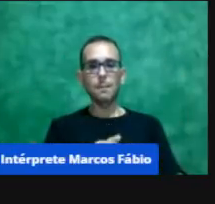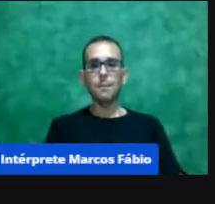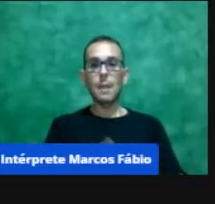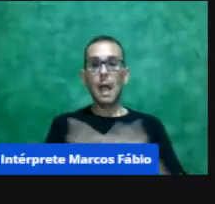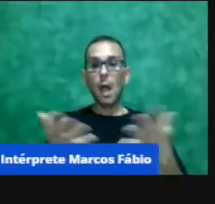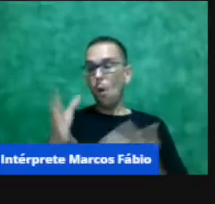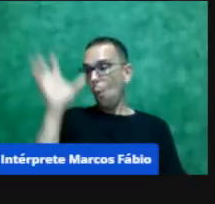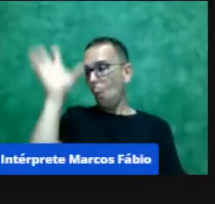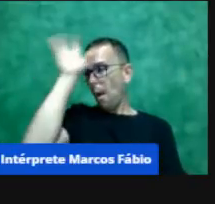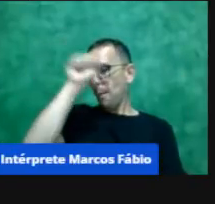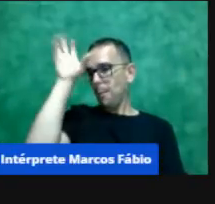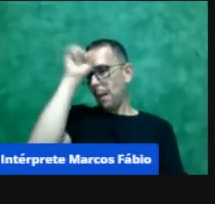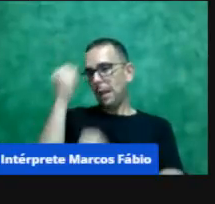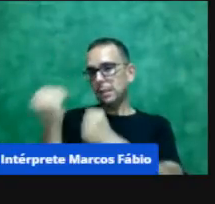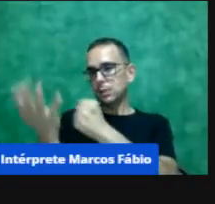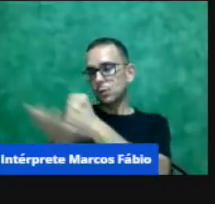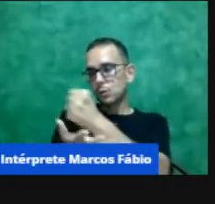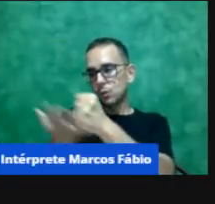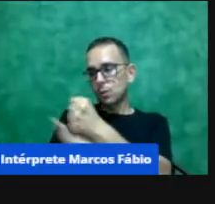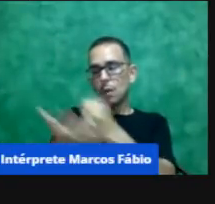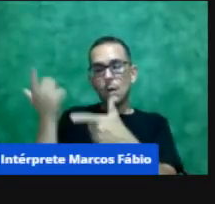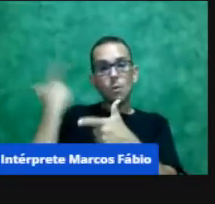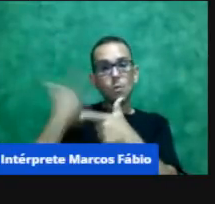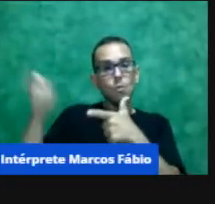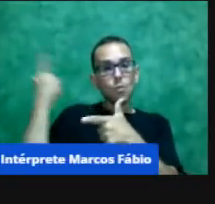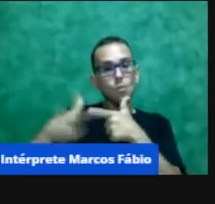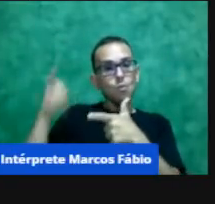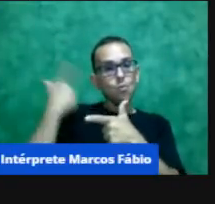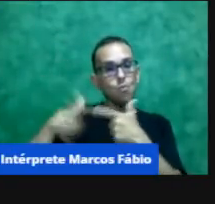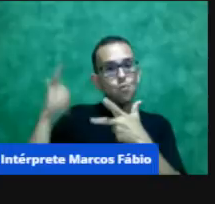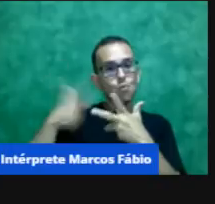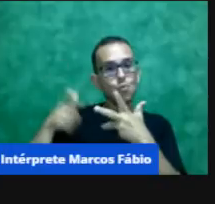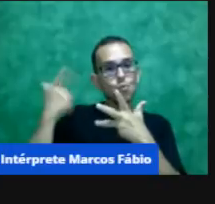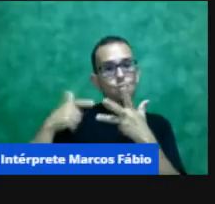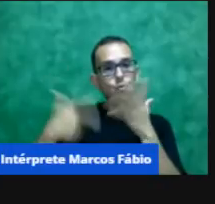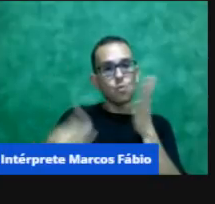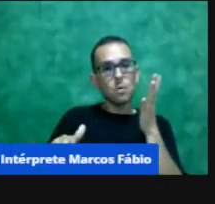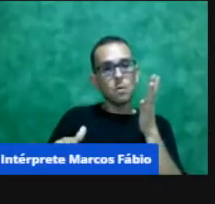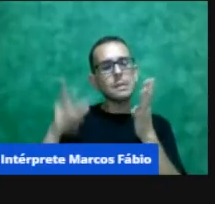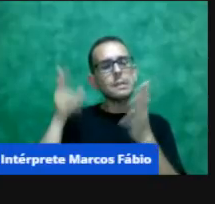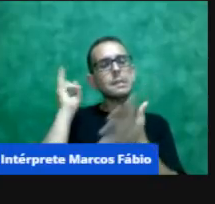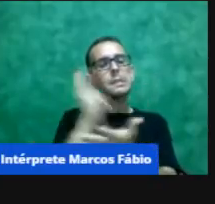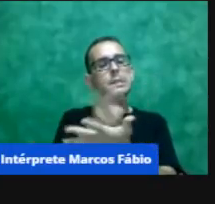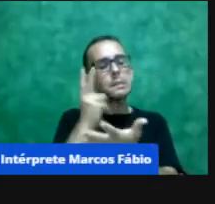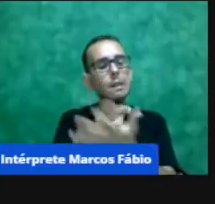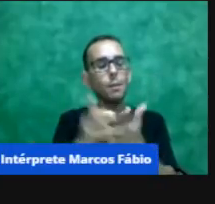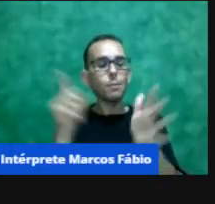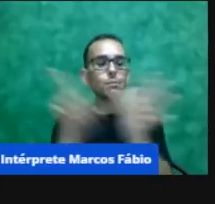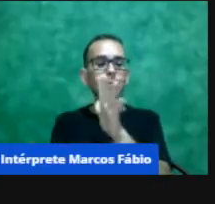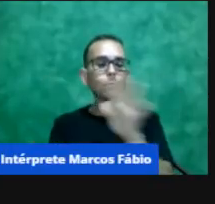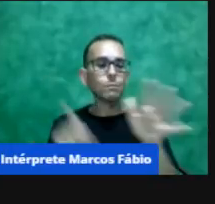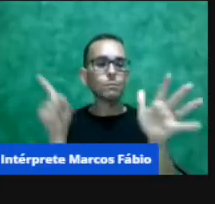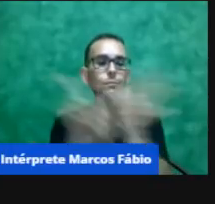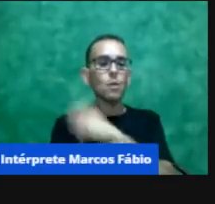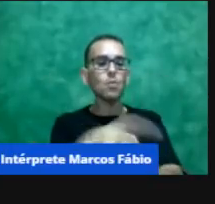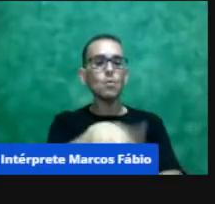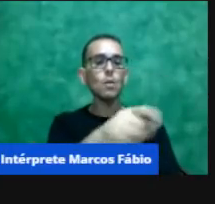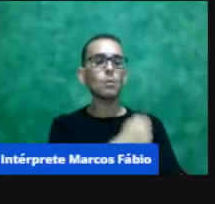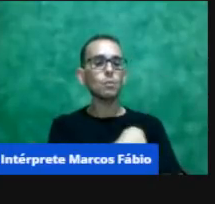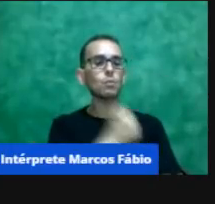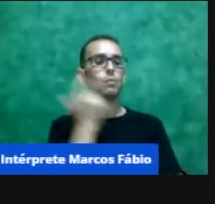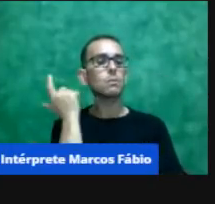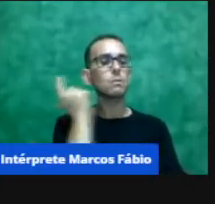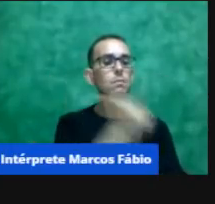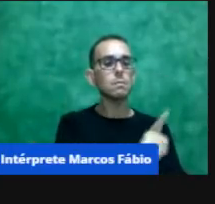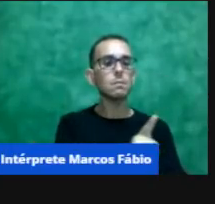aprendizado baseado em problemas utiliza-se de um case, onde o aluno tem a